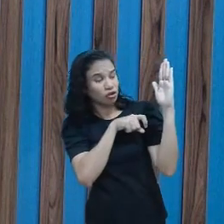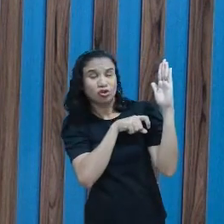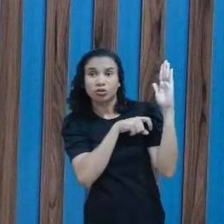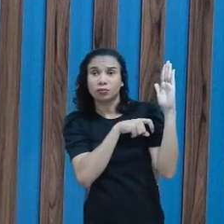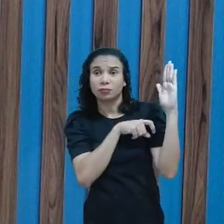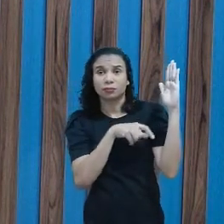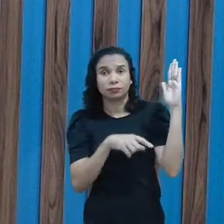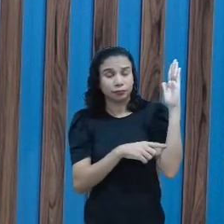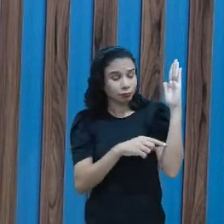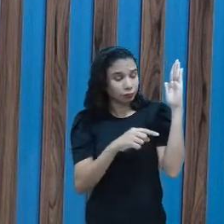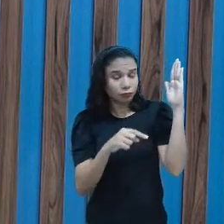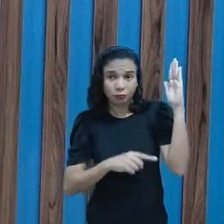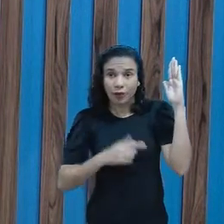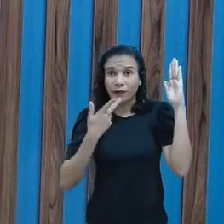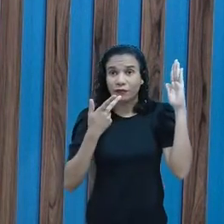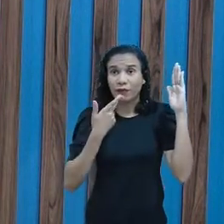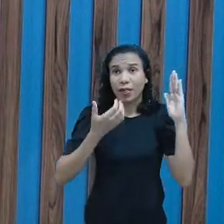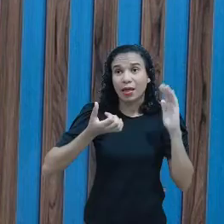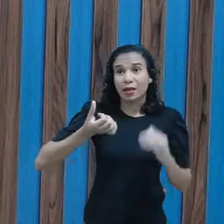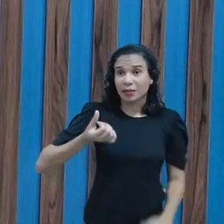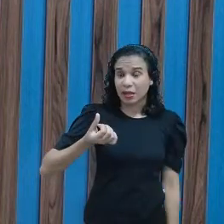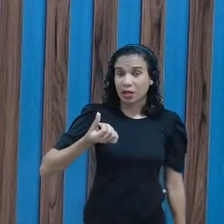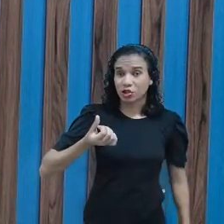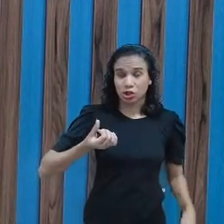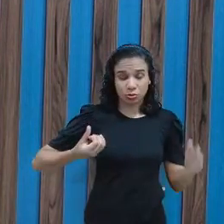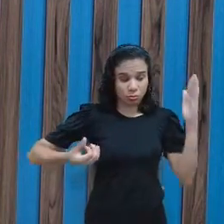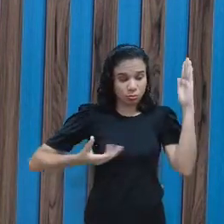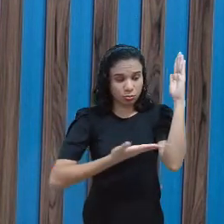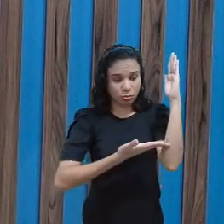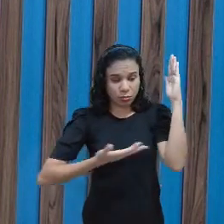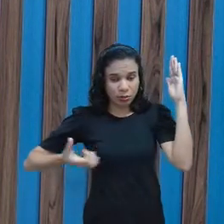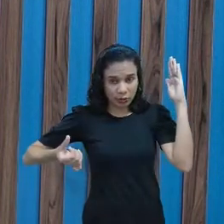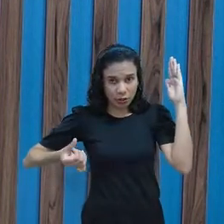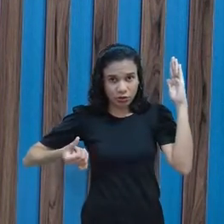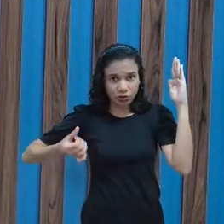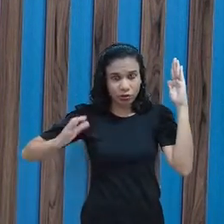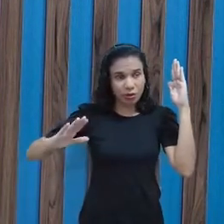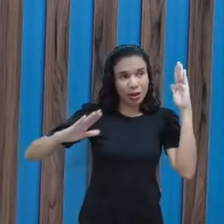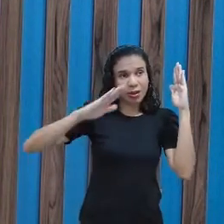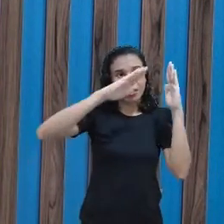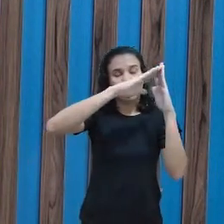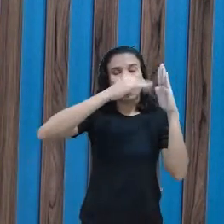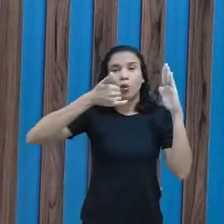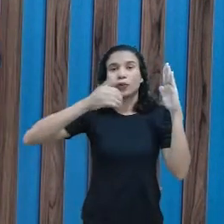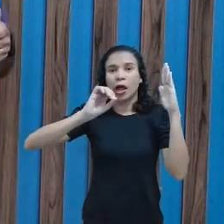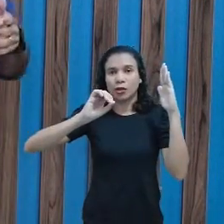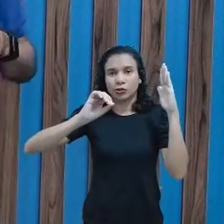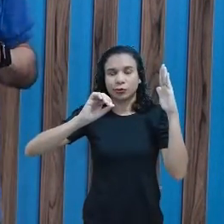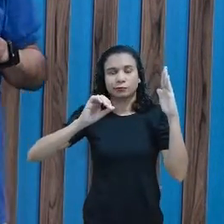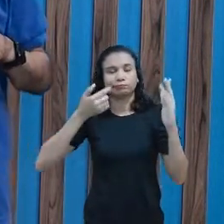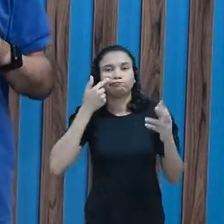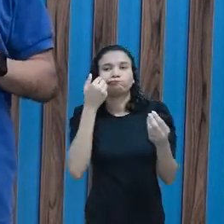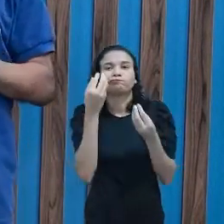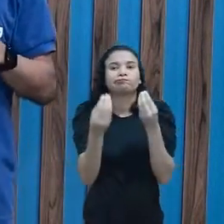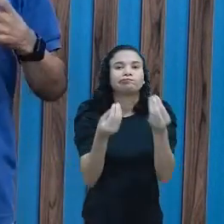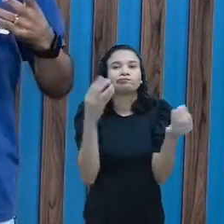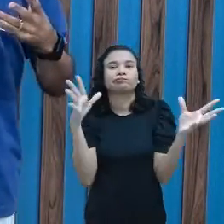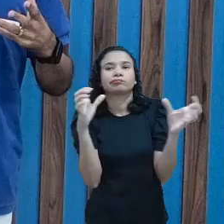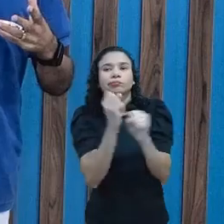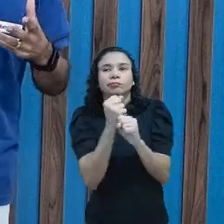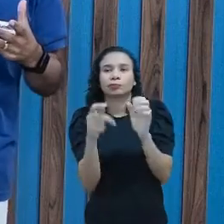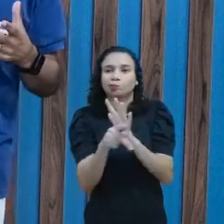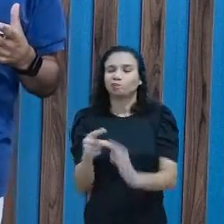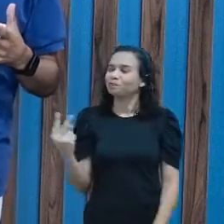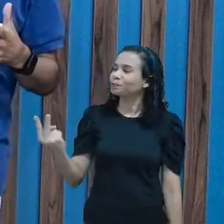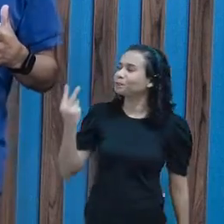o valor aqui que ele disse, que era 6, e aqui vai ser o 10, que vai ser o que ele falou da escada. Então, vamos colocar os valores